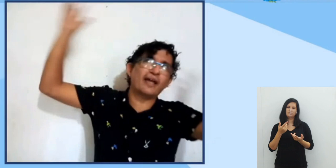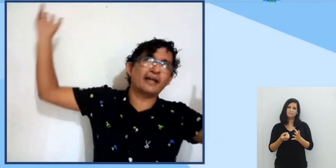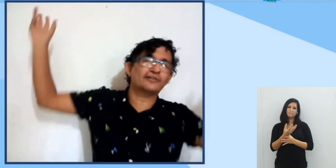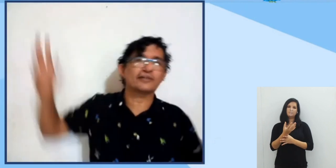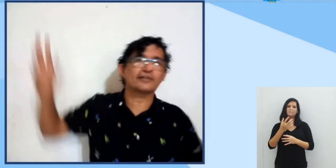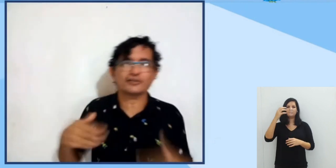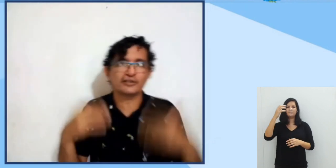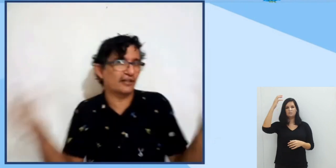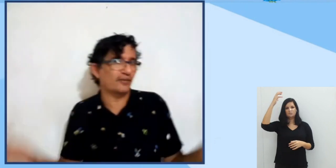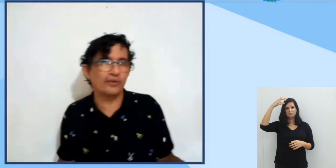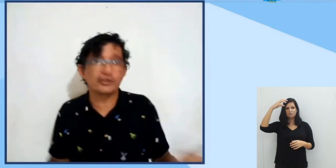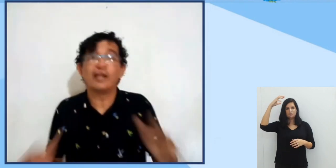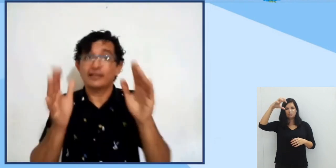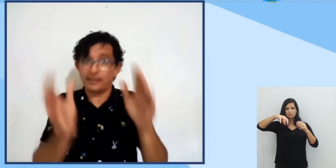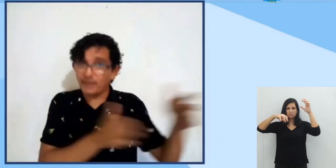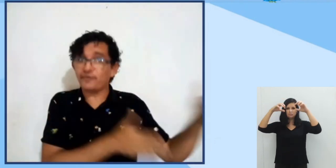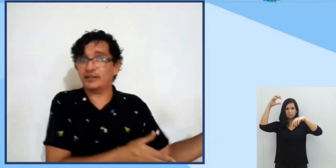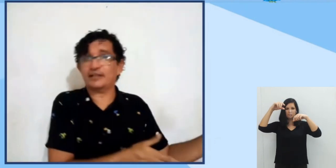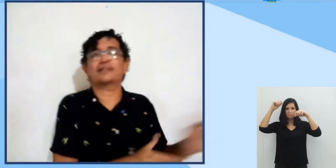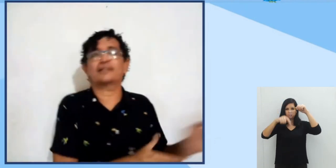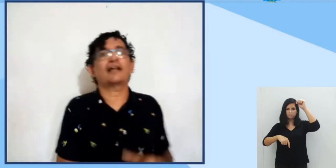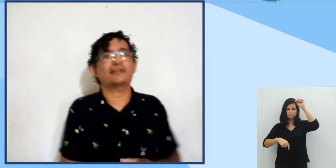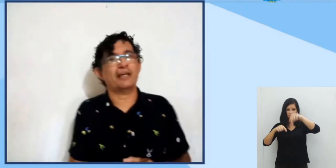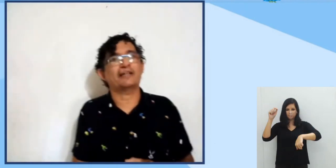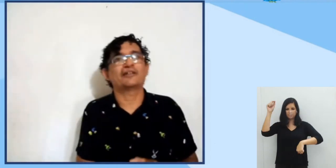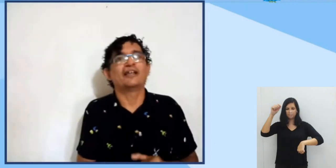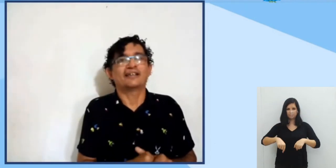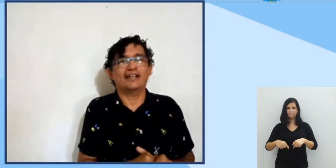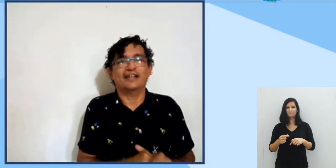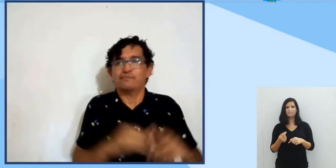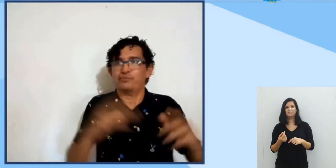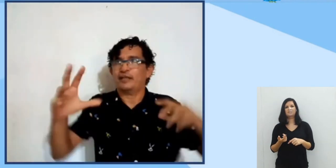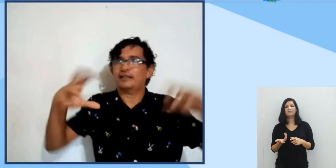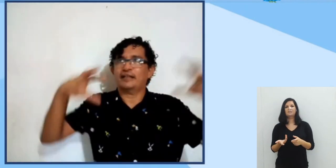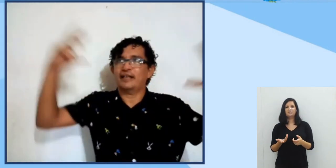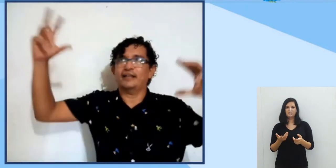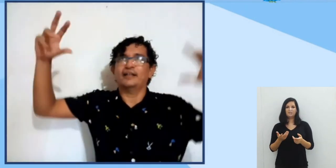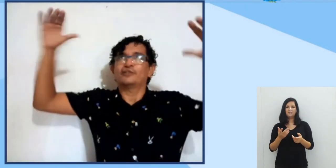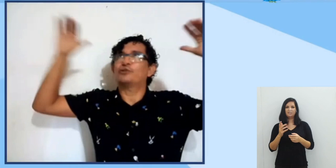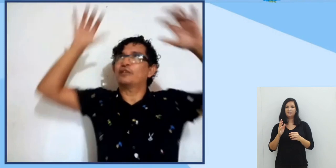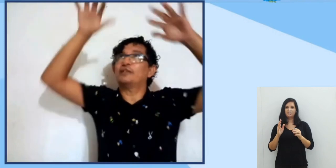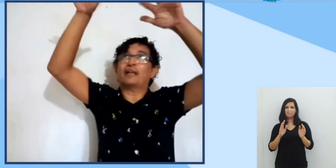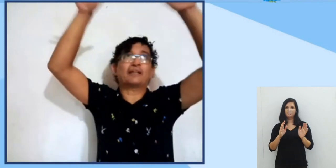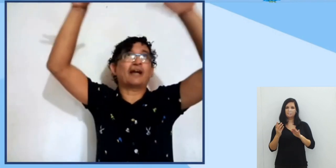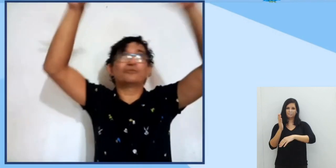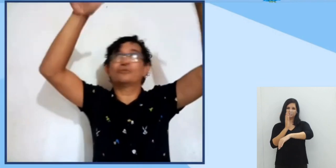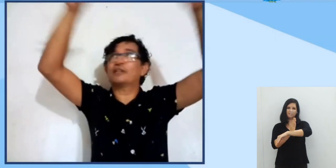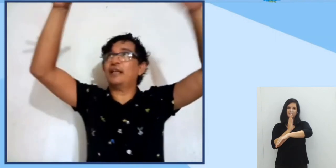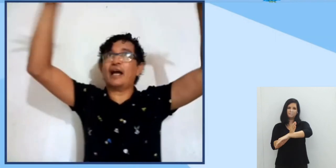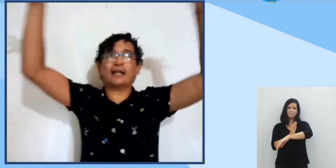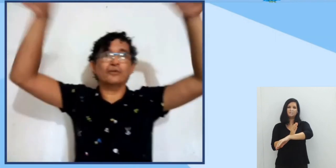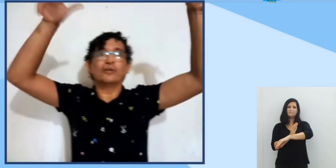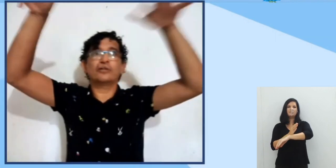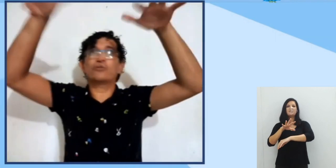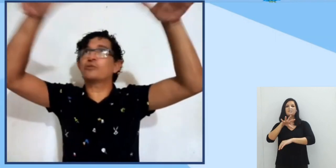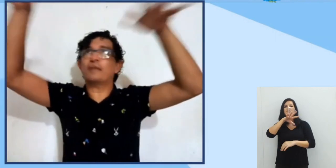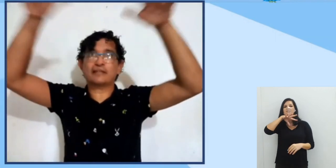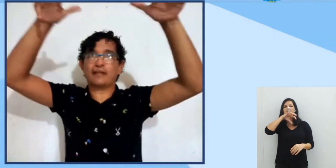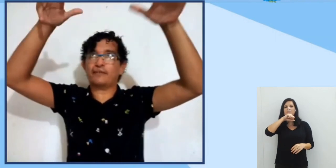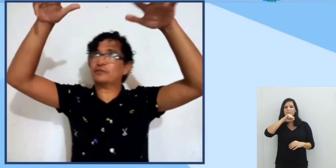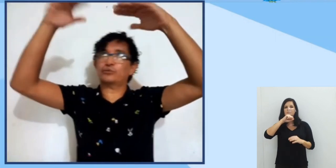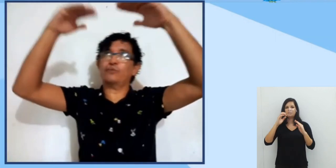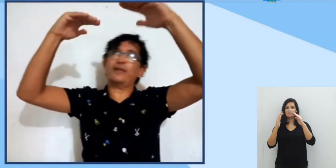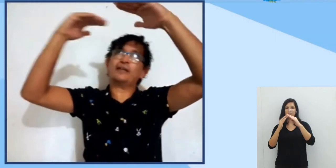chovendo canivete, que a gente tem hoje, também vem dessa Idade Média, né? Porque era a ideia que os animais ficavam no telhado e